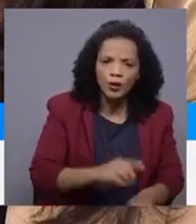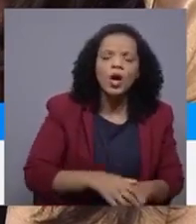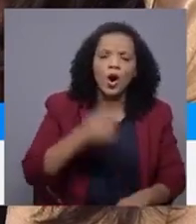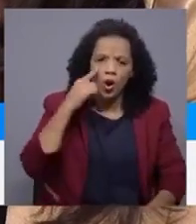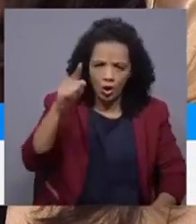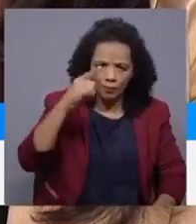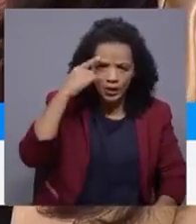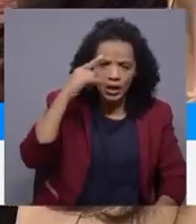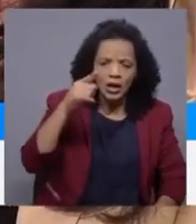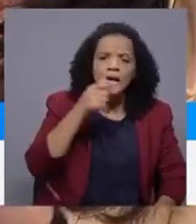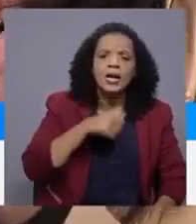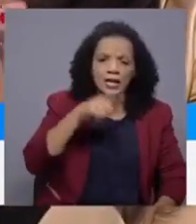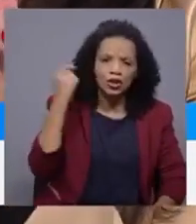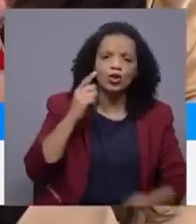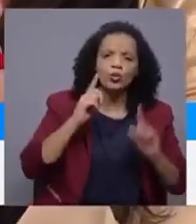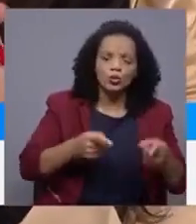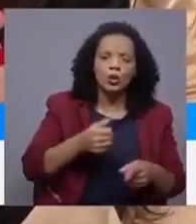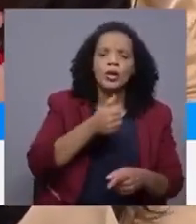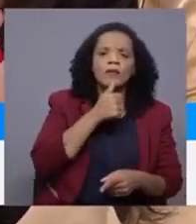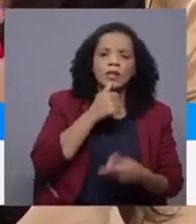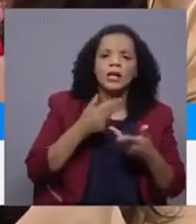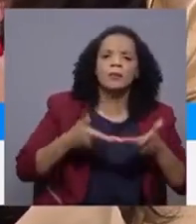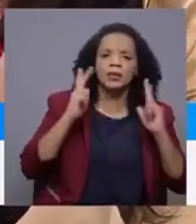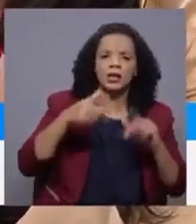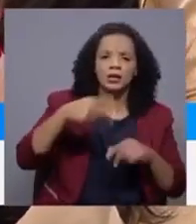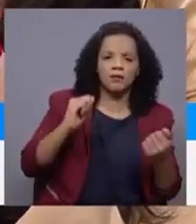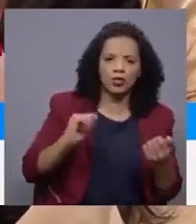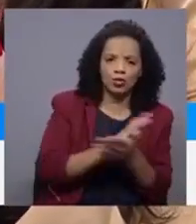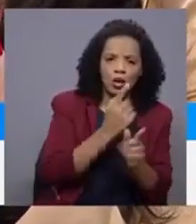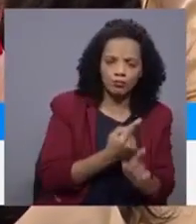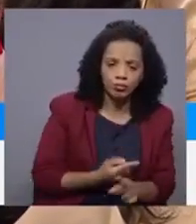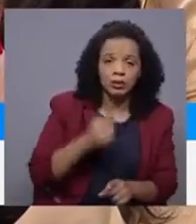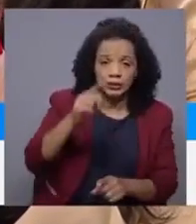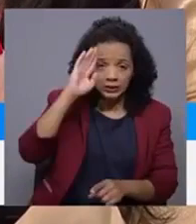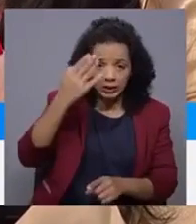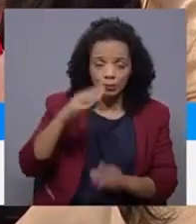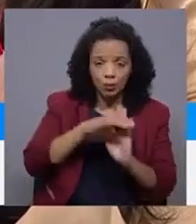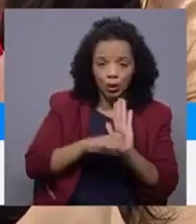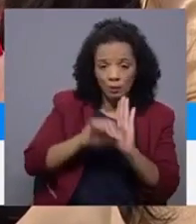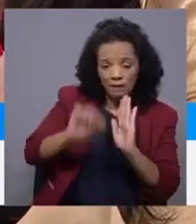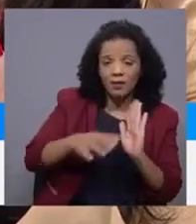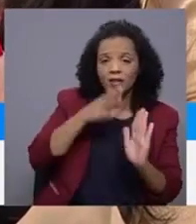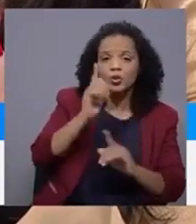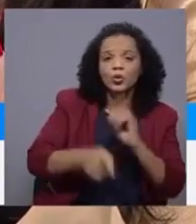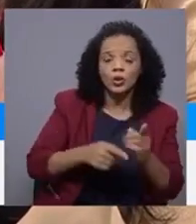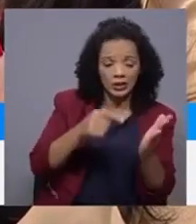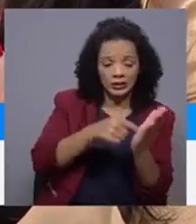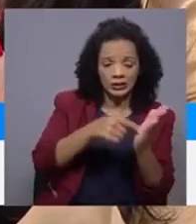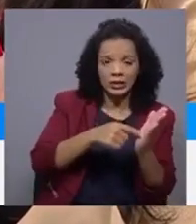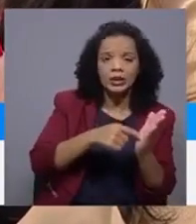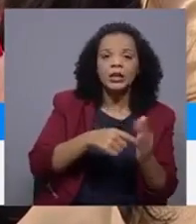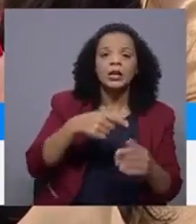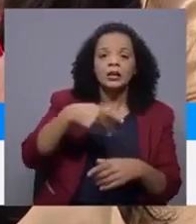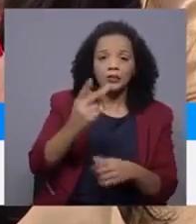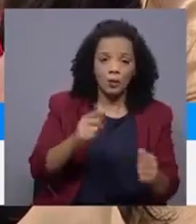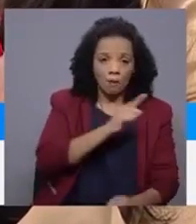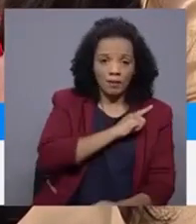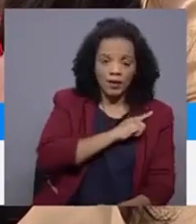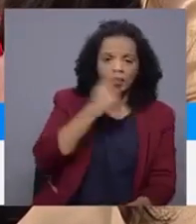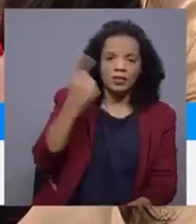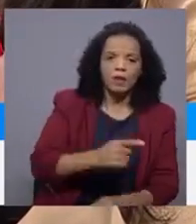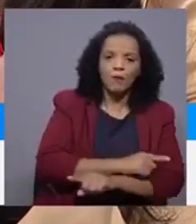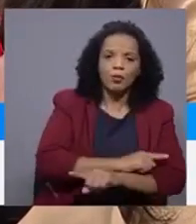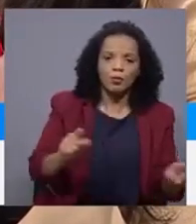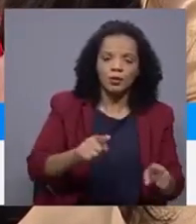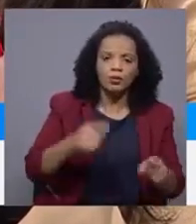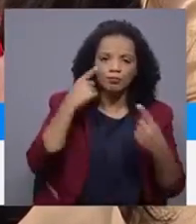A Inês Sousa Real começou o debate a defender a liberdade de imprensa. Sabe que a Inês Sousa Real, no programa que defende, diz exatamente isto, que as estações privadas devem ser